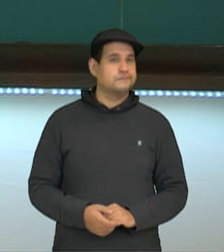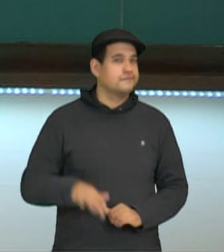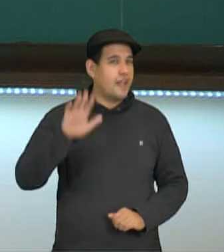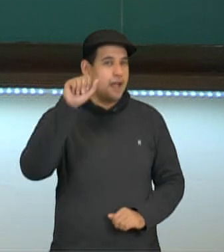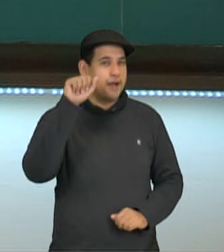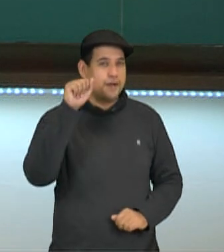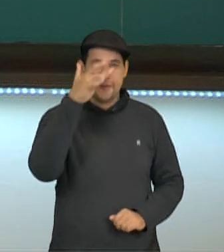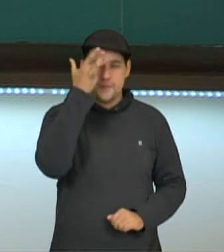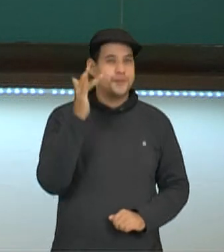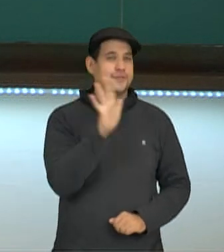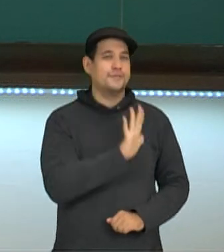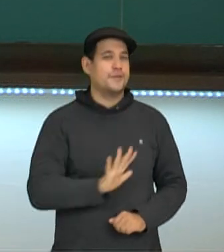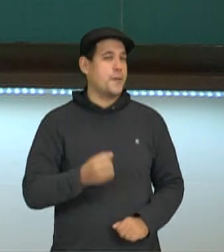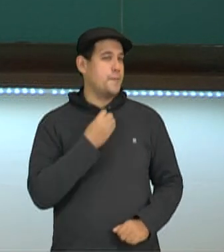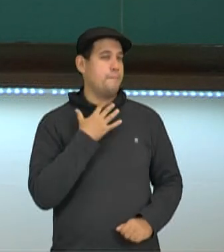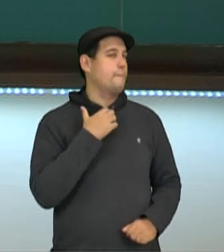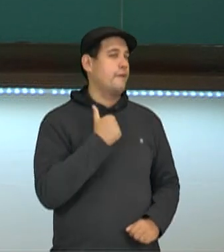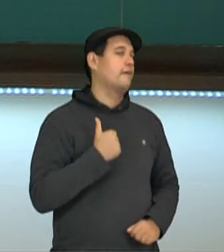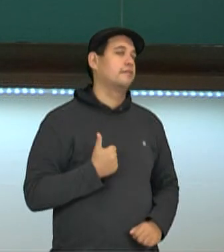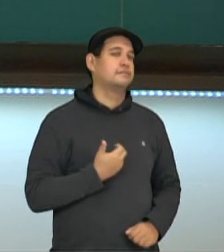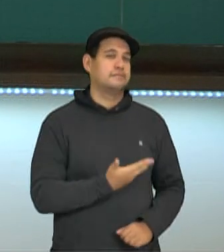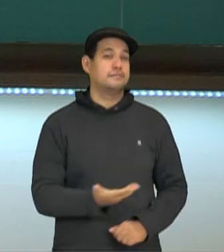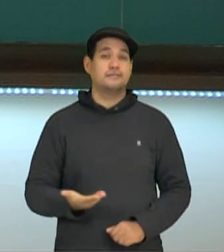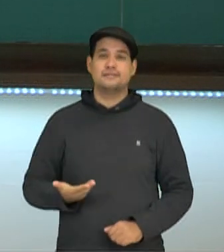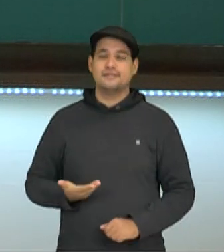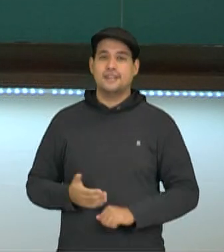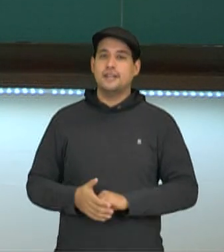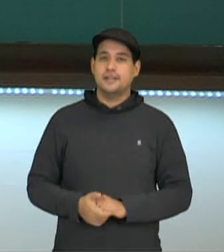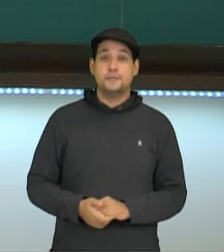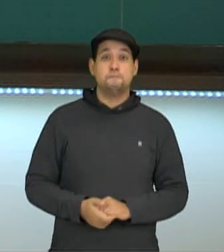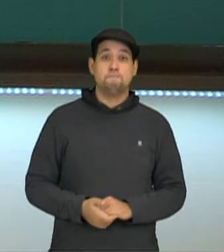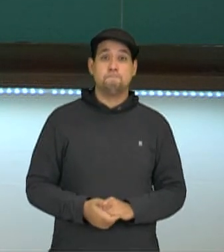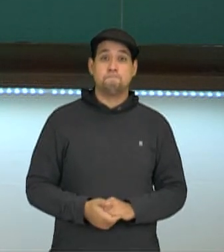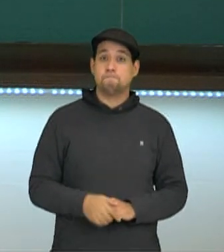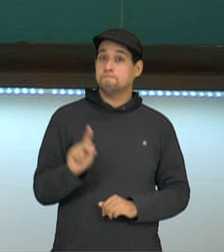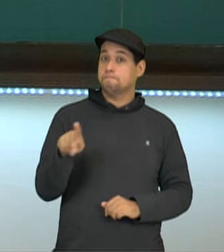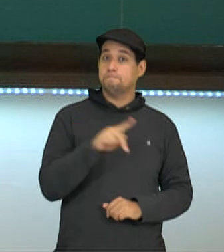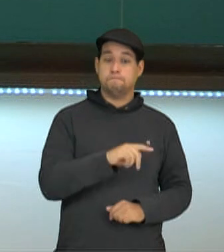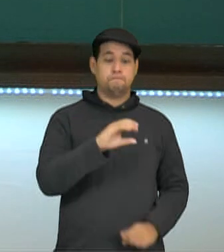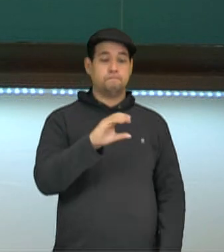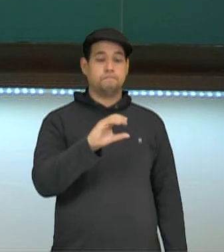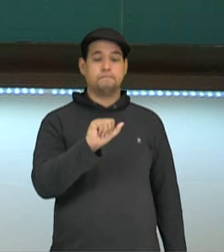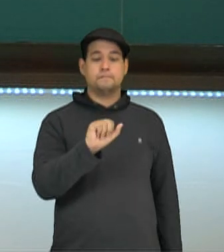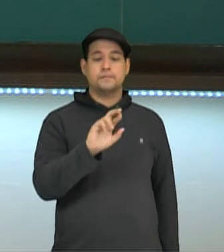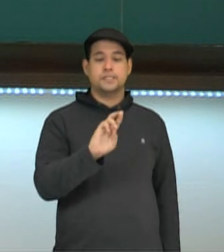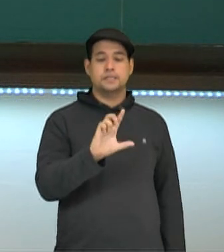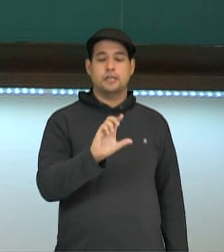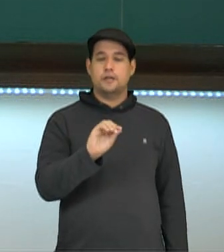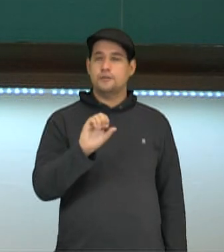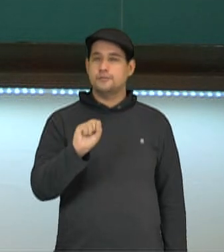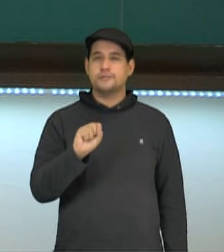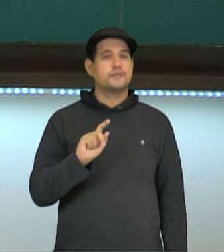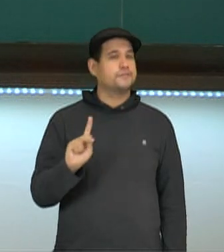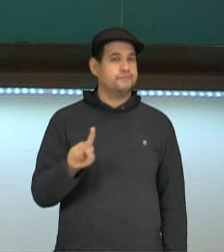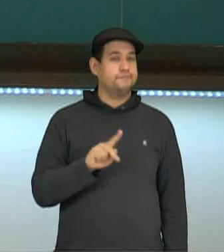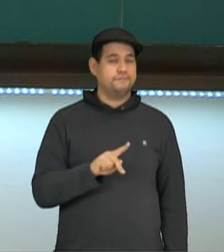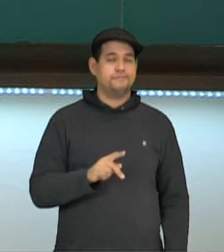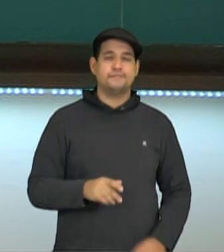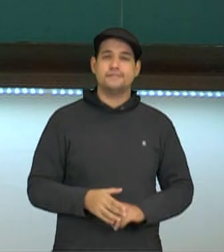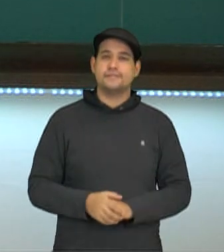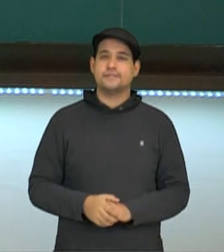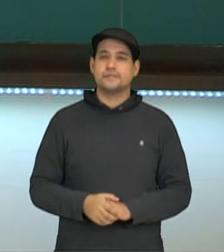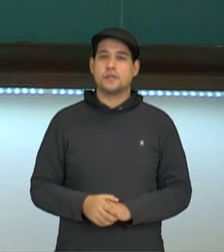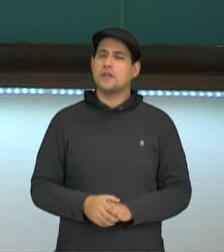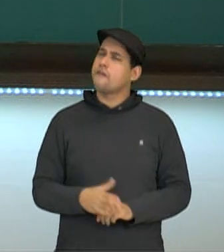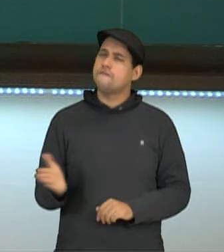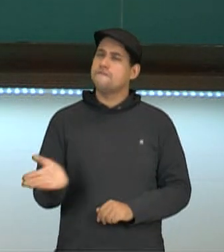Hello guys, how are you? E aí, tudo bem com vocês? I am Teacher Carlos, sou o professor Carlos, and